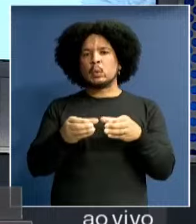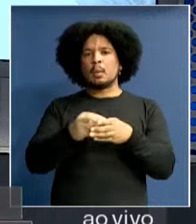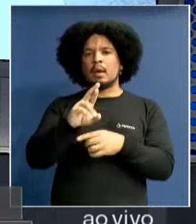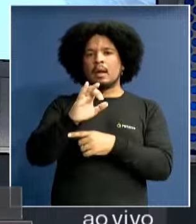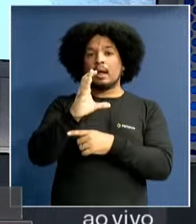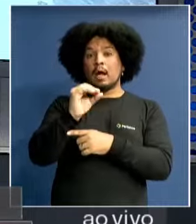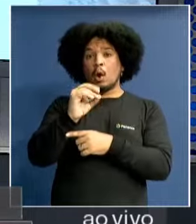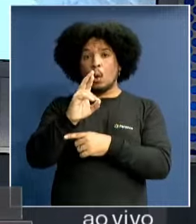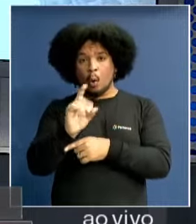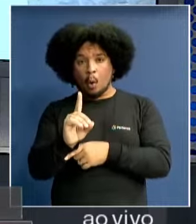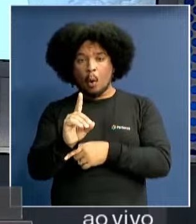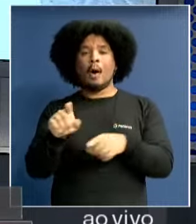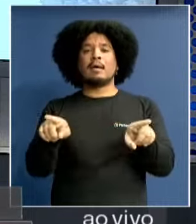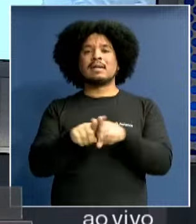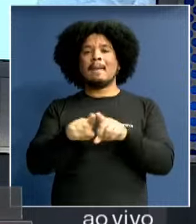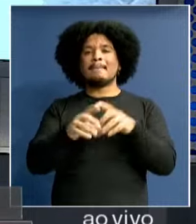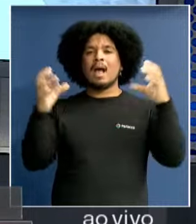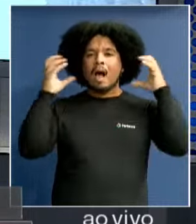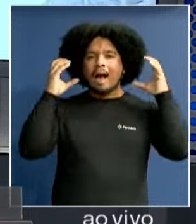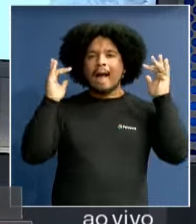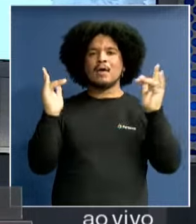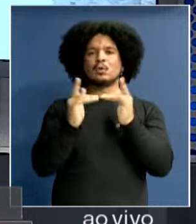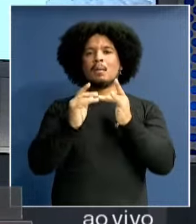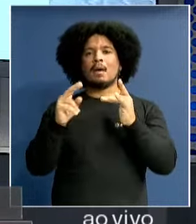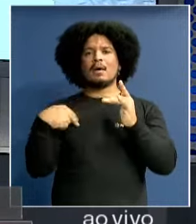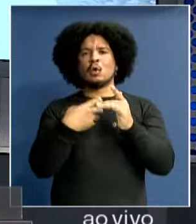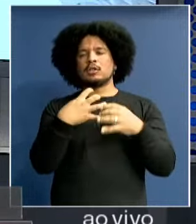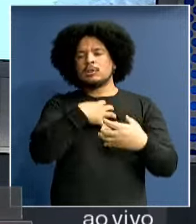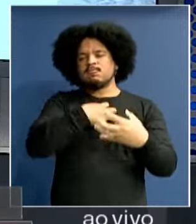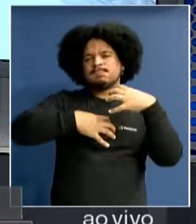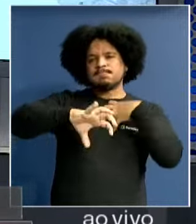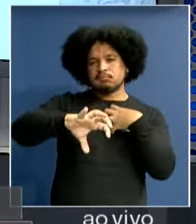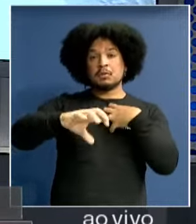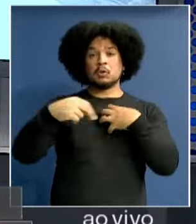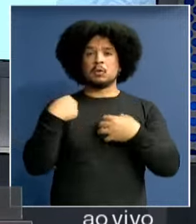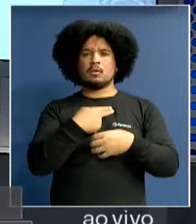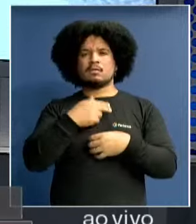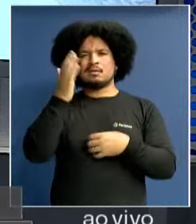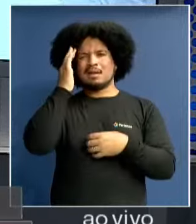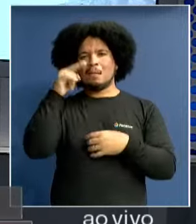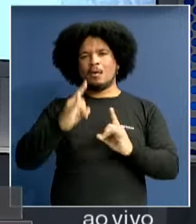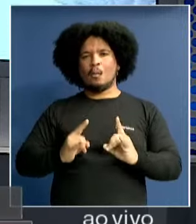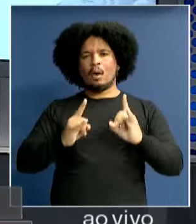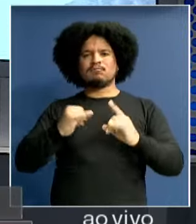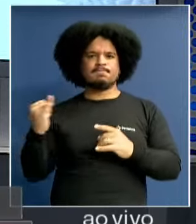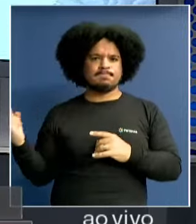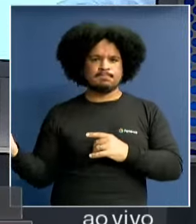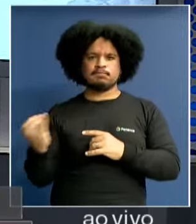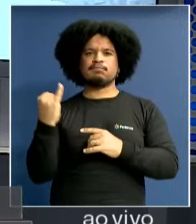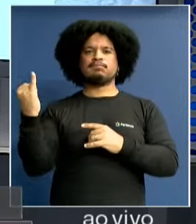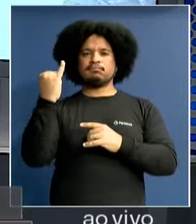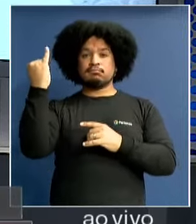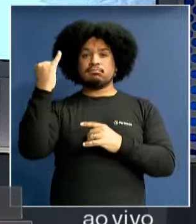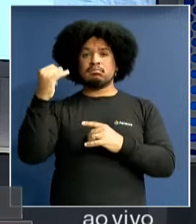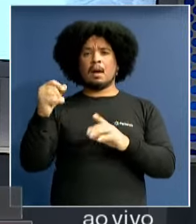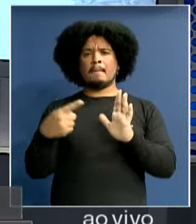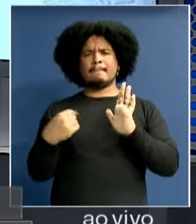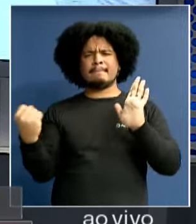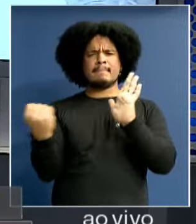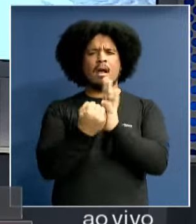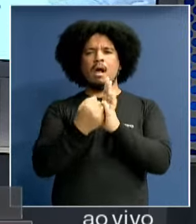gente se sensibiliza demais. Verdade. A gente que estudava isso, a gente sabe que aqui é um prédio muito importante, histórico